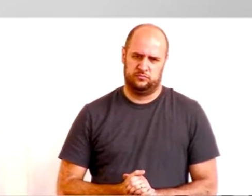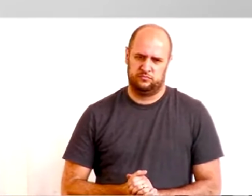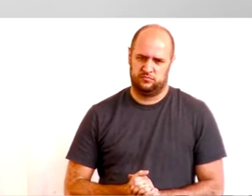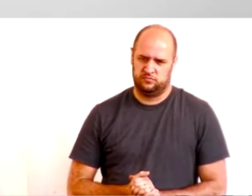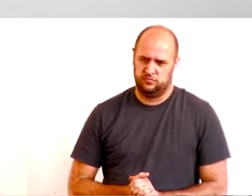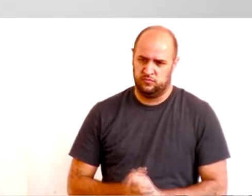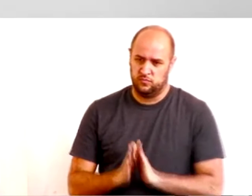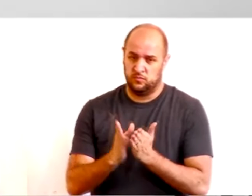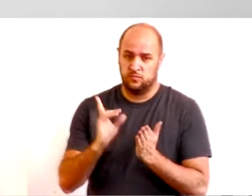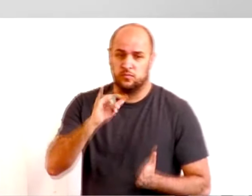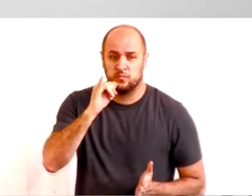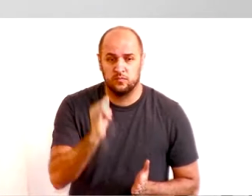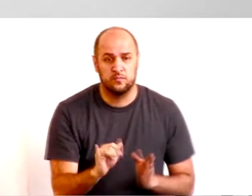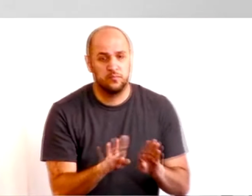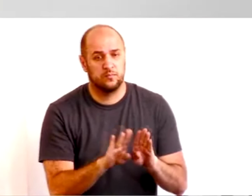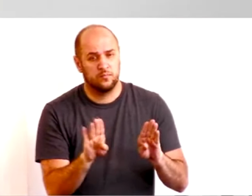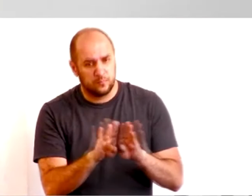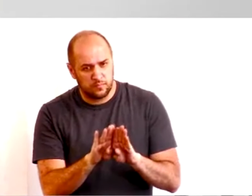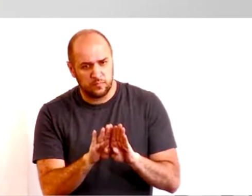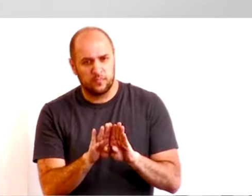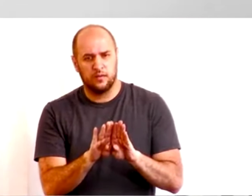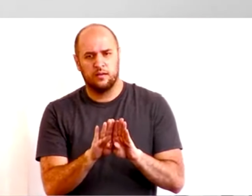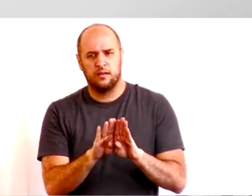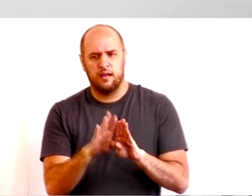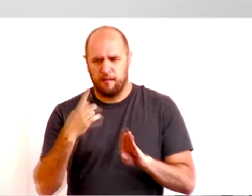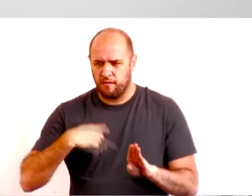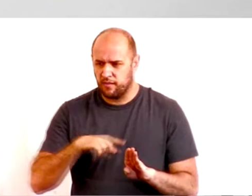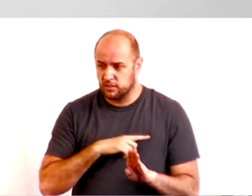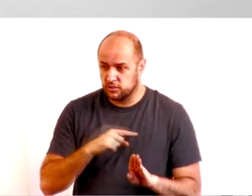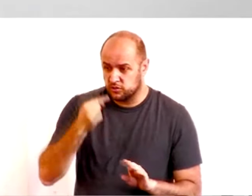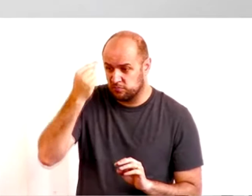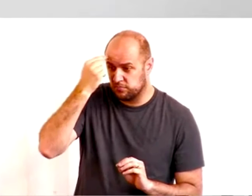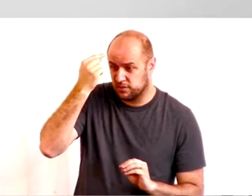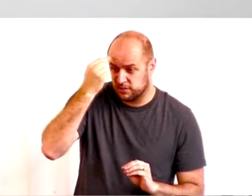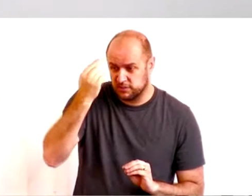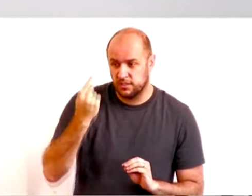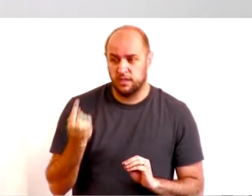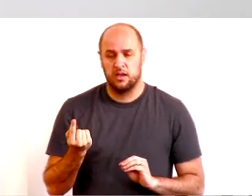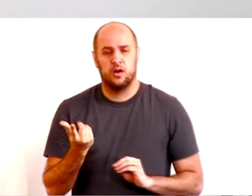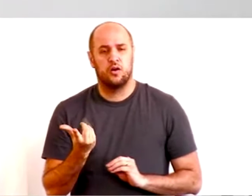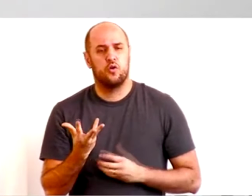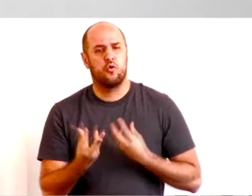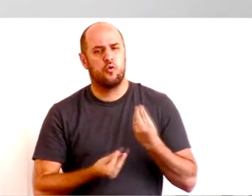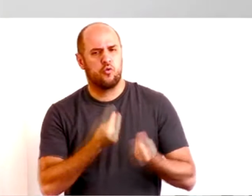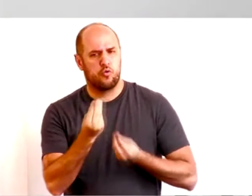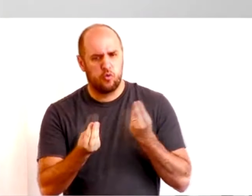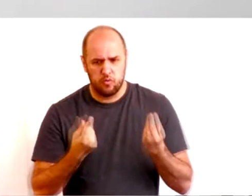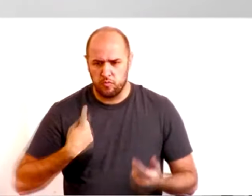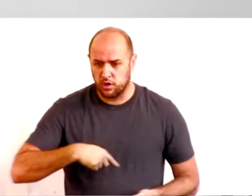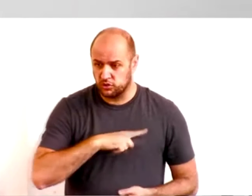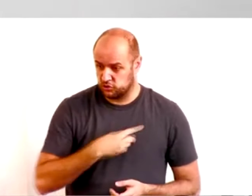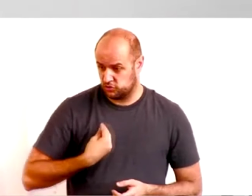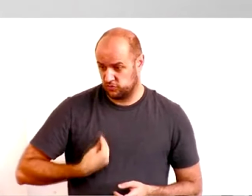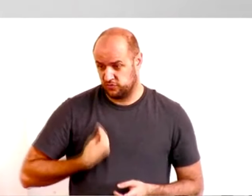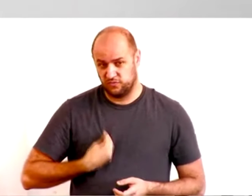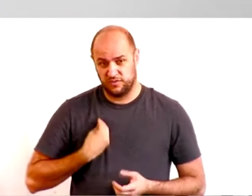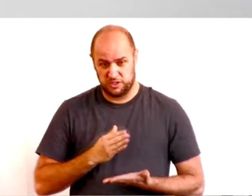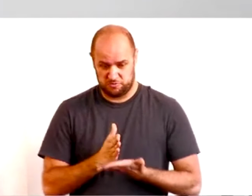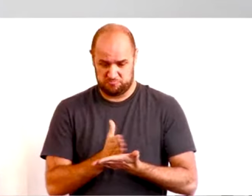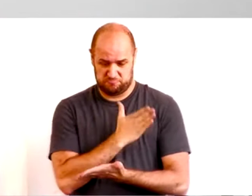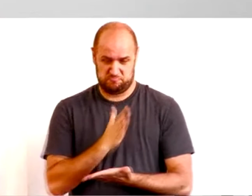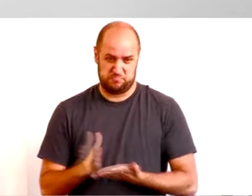O texto também nos chama a atenção para avaliarmos a possibilidade de estarmos vivendo uma vida